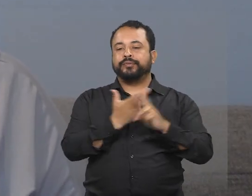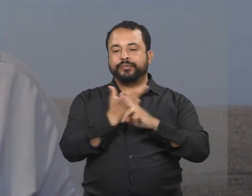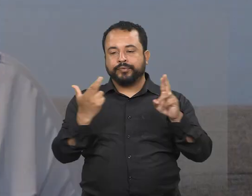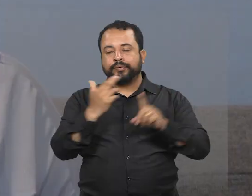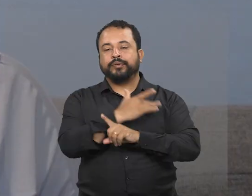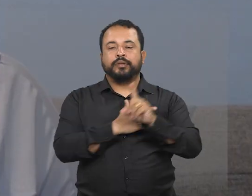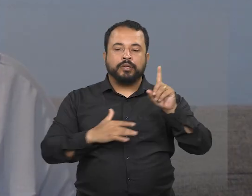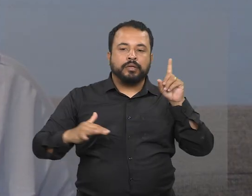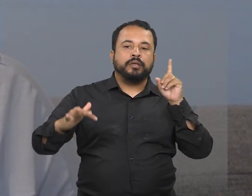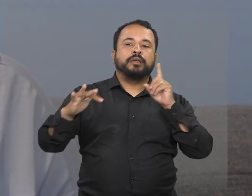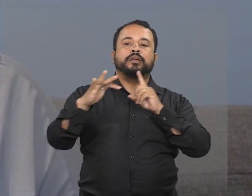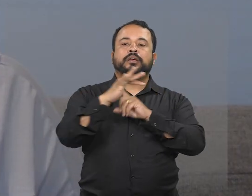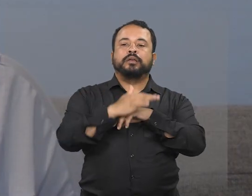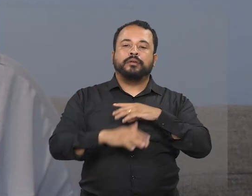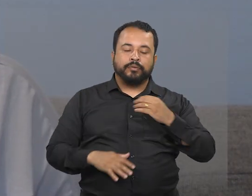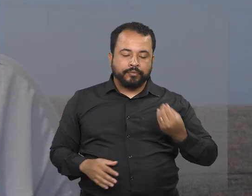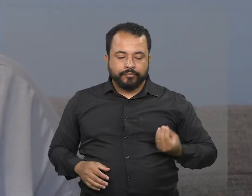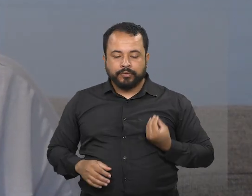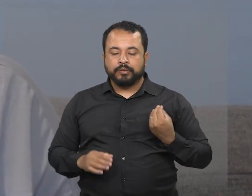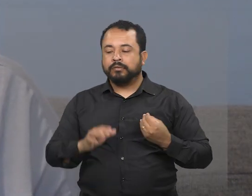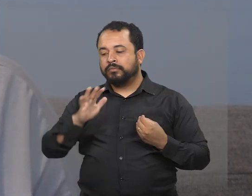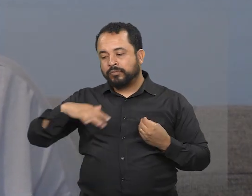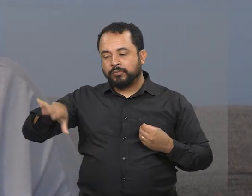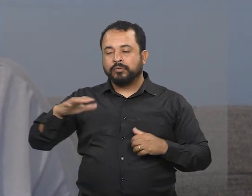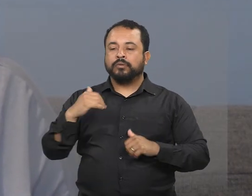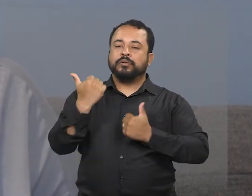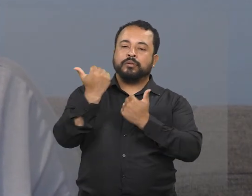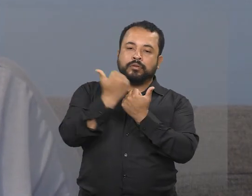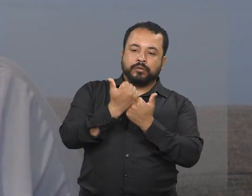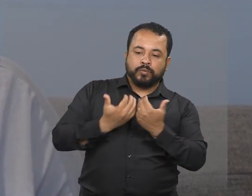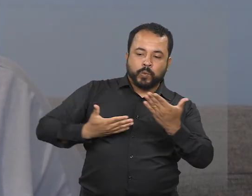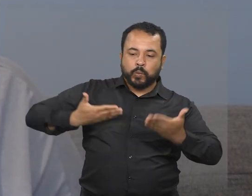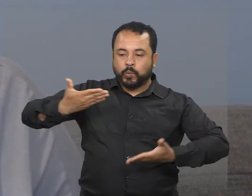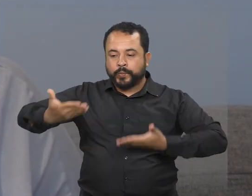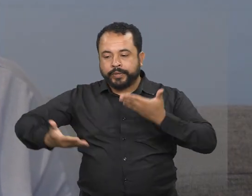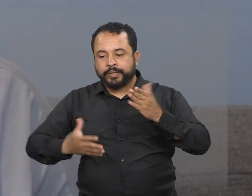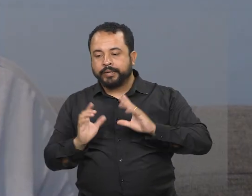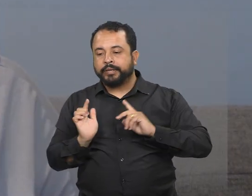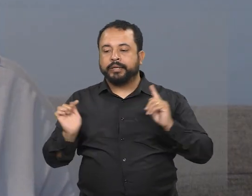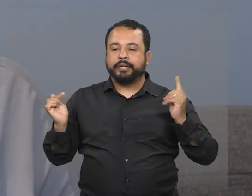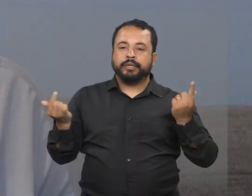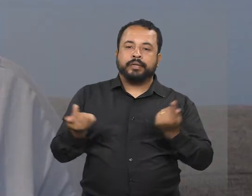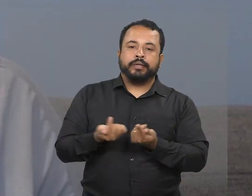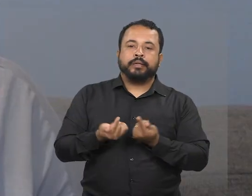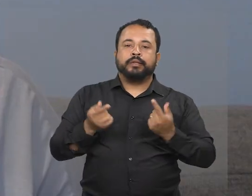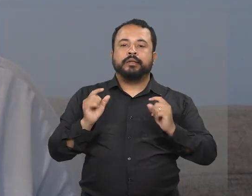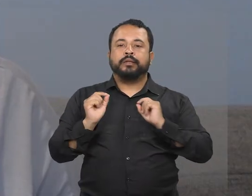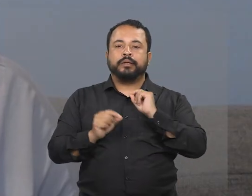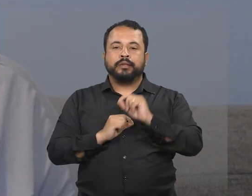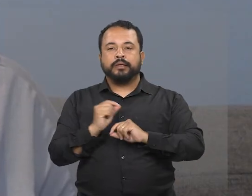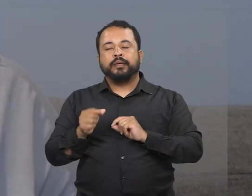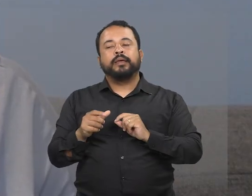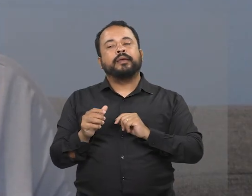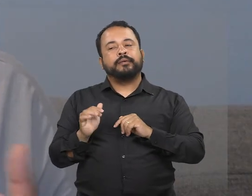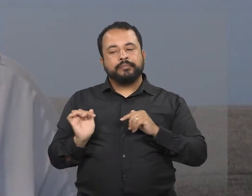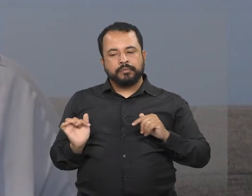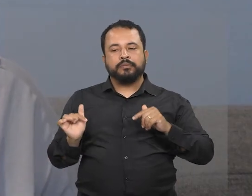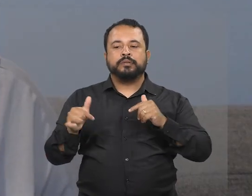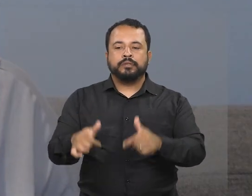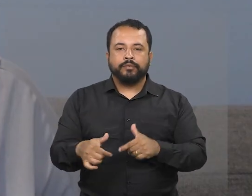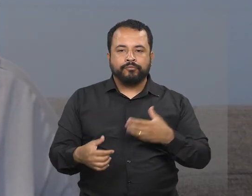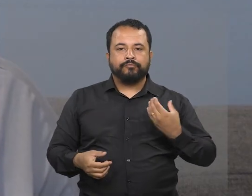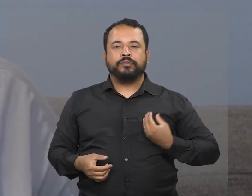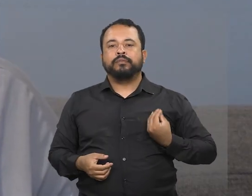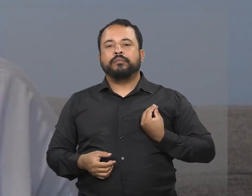possam a vivenciar uma rede de apoio de autocuidado coletivo e, a partir daí, buscar